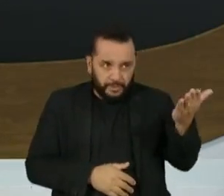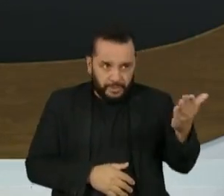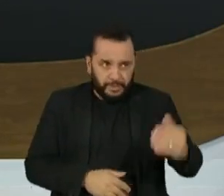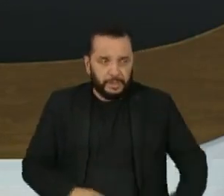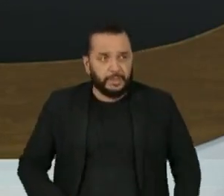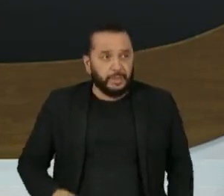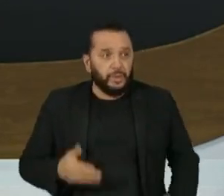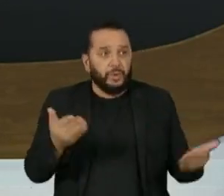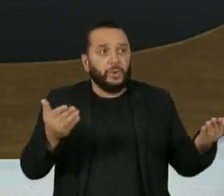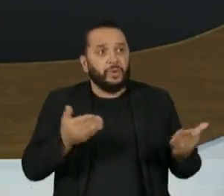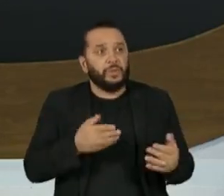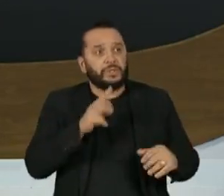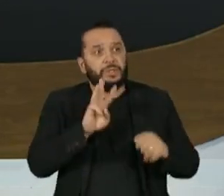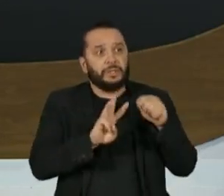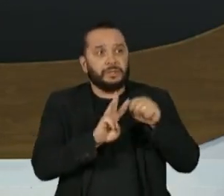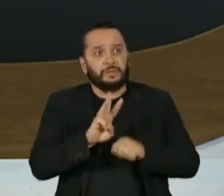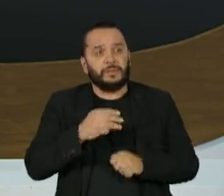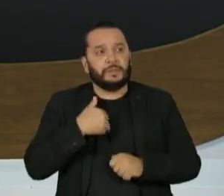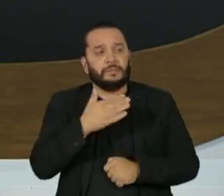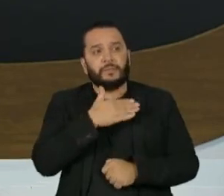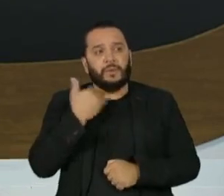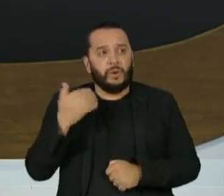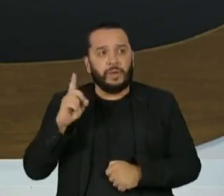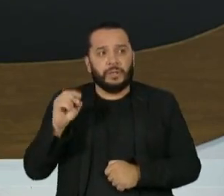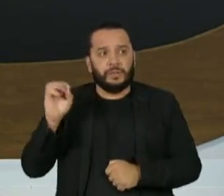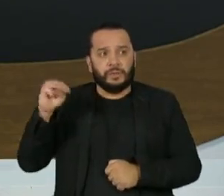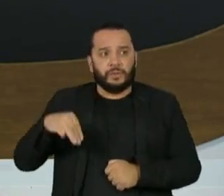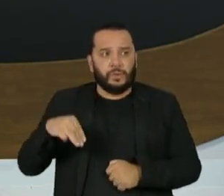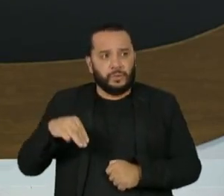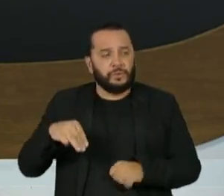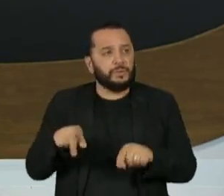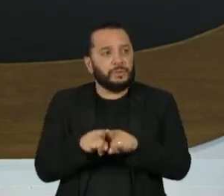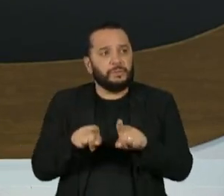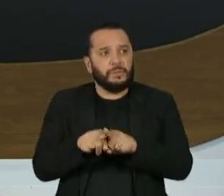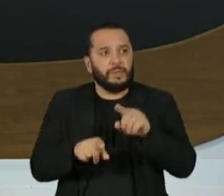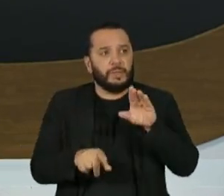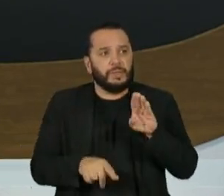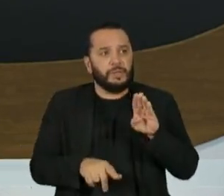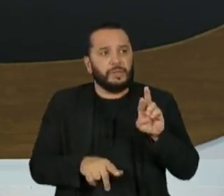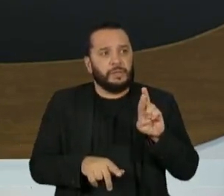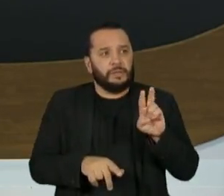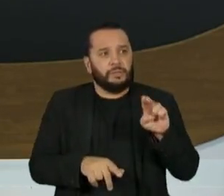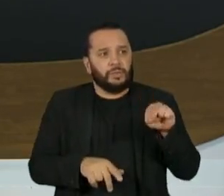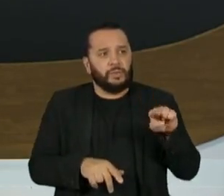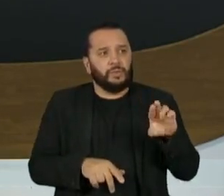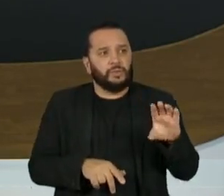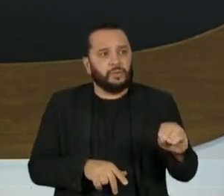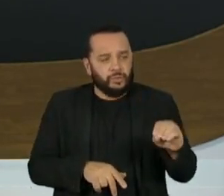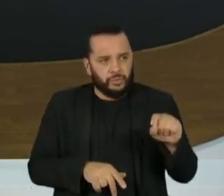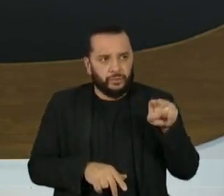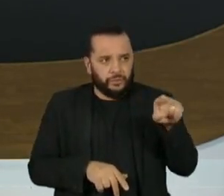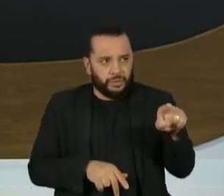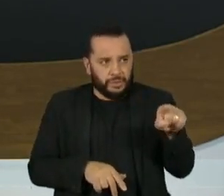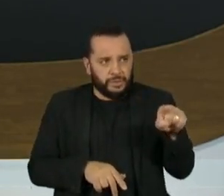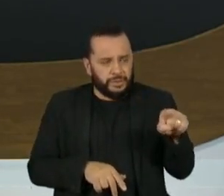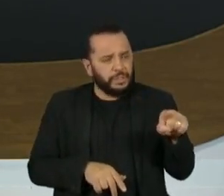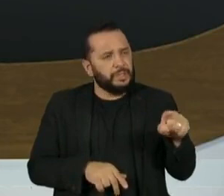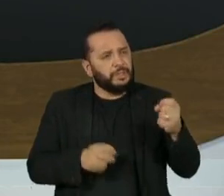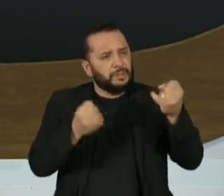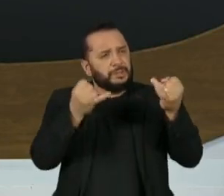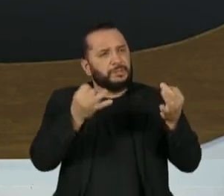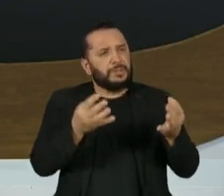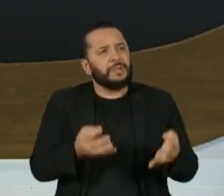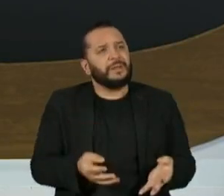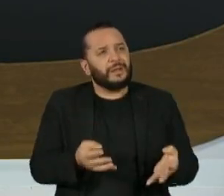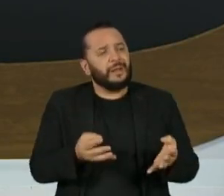faz três meses do assassinato do Dom e do Bruno e eu queria que você trouxesse para gente um relato